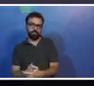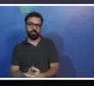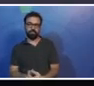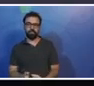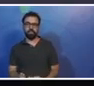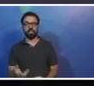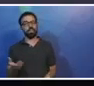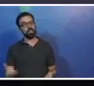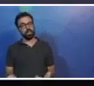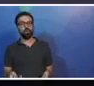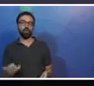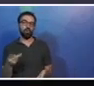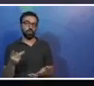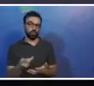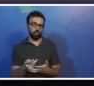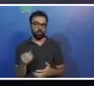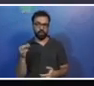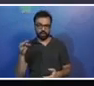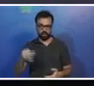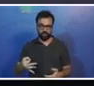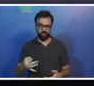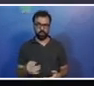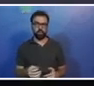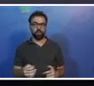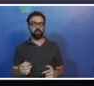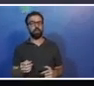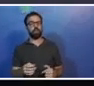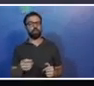O certo, então, seria dizer: esse